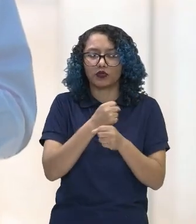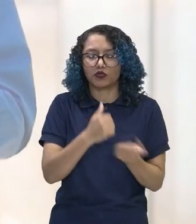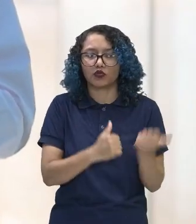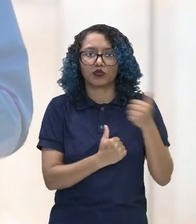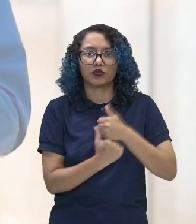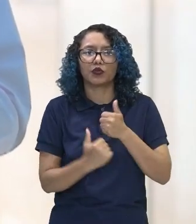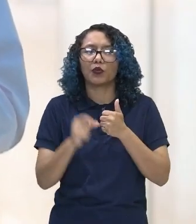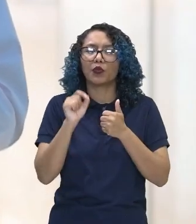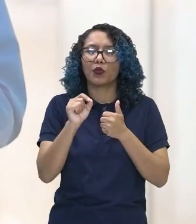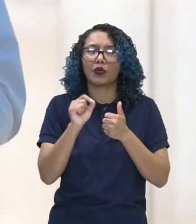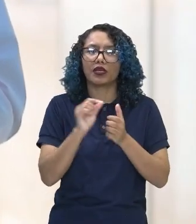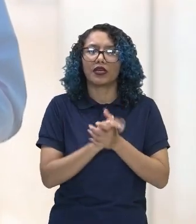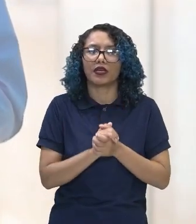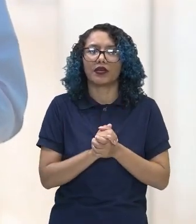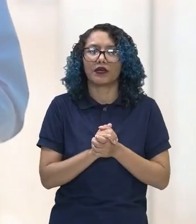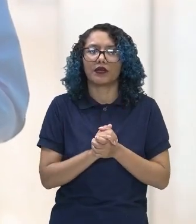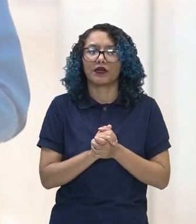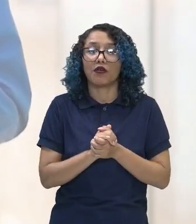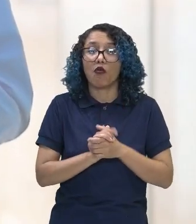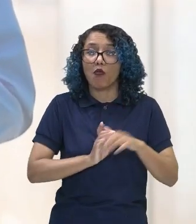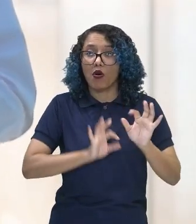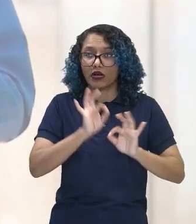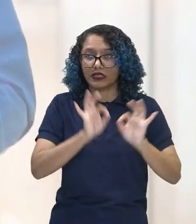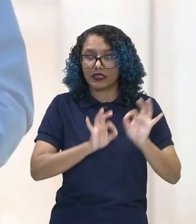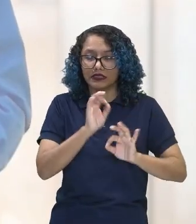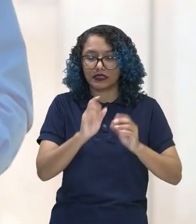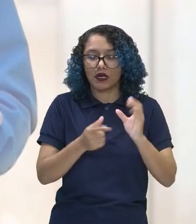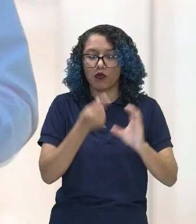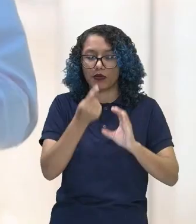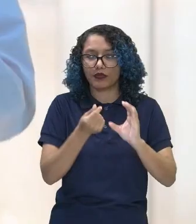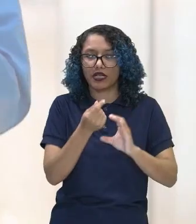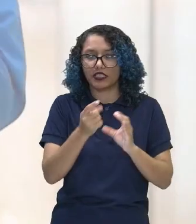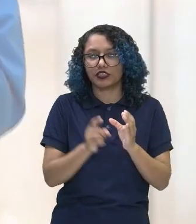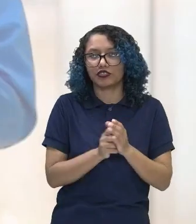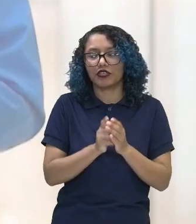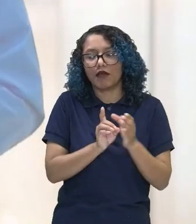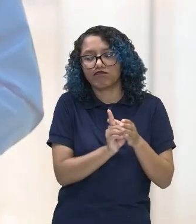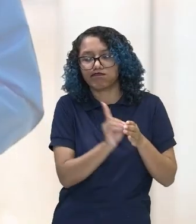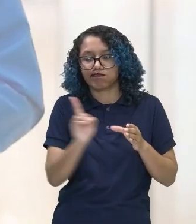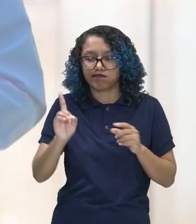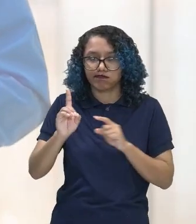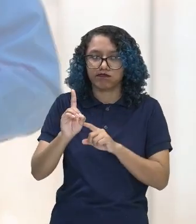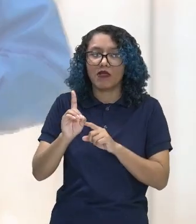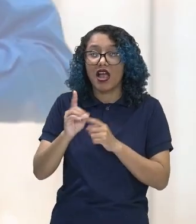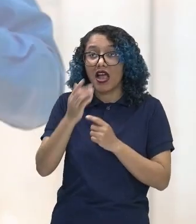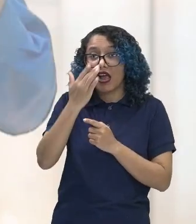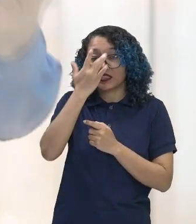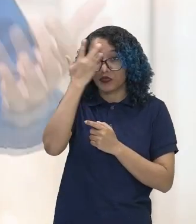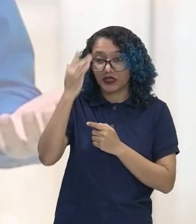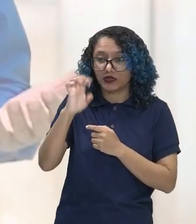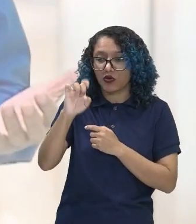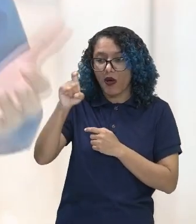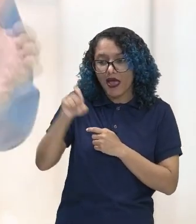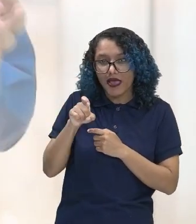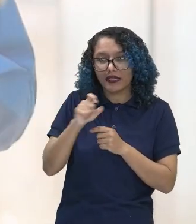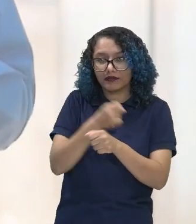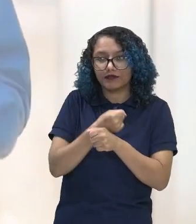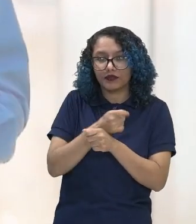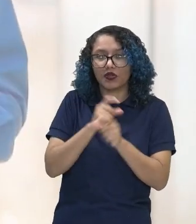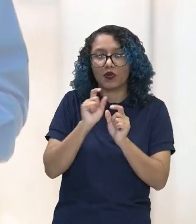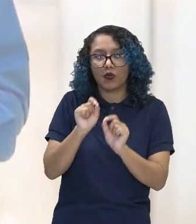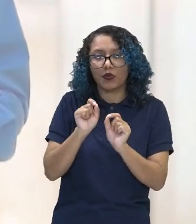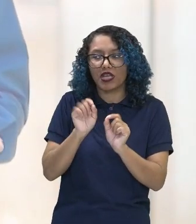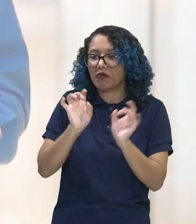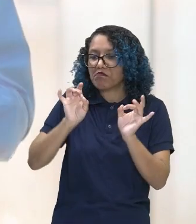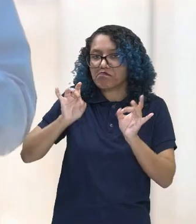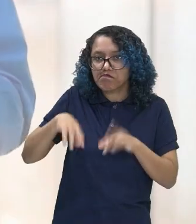substituído por uma ordem capitalista excludente em que os ex-escravizados foram abandonados à sua própria